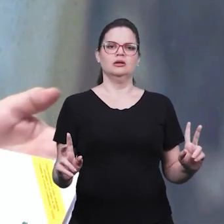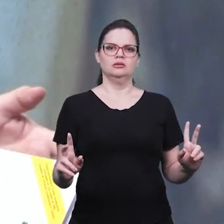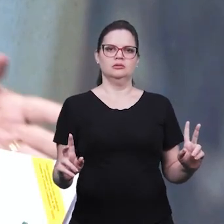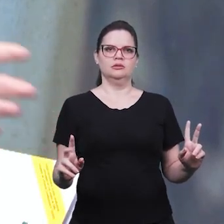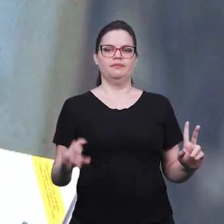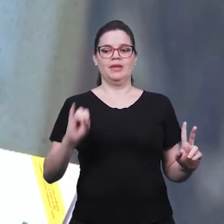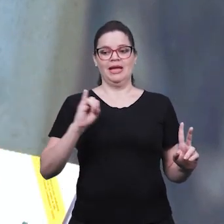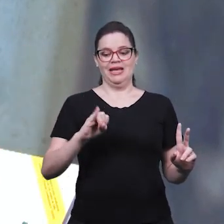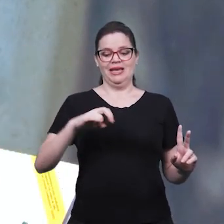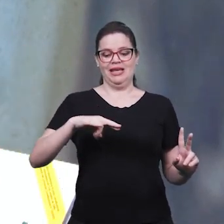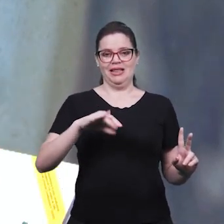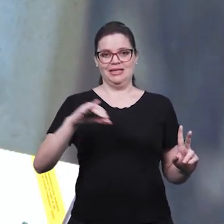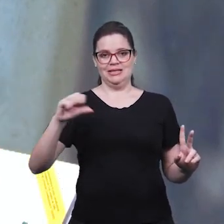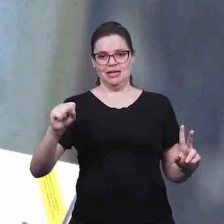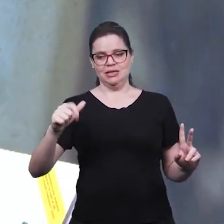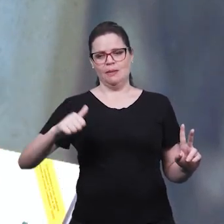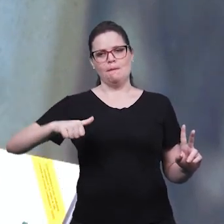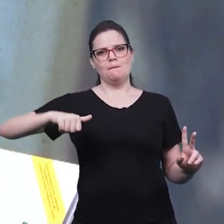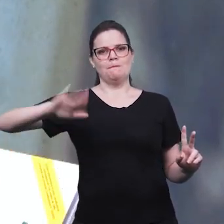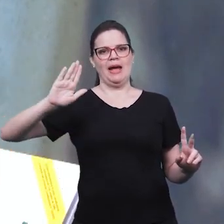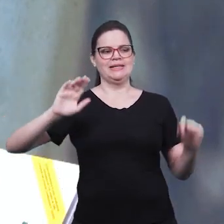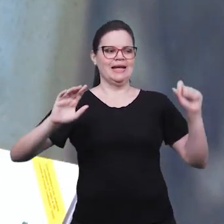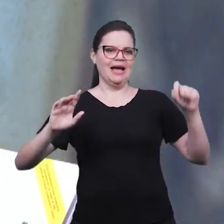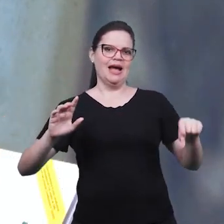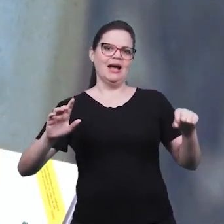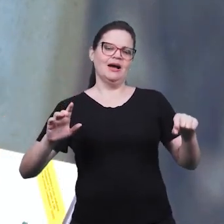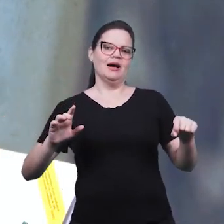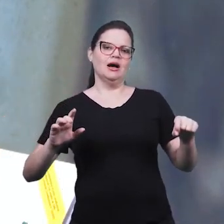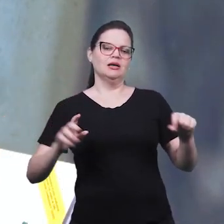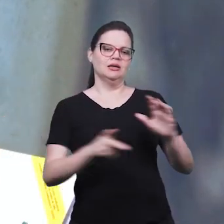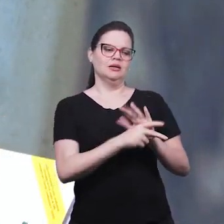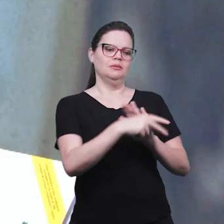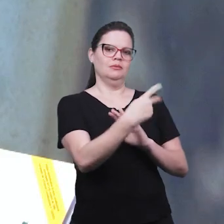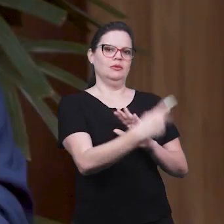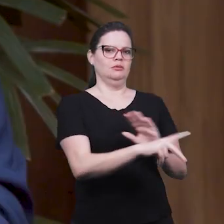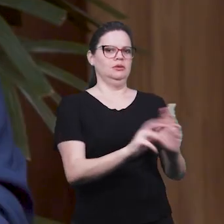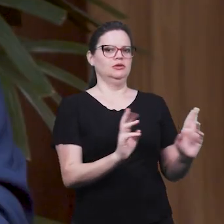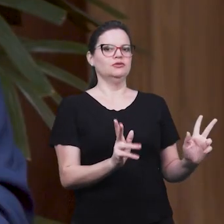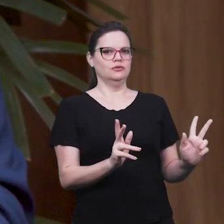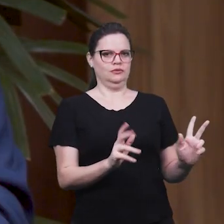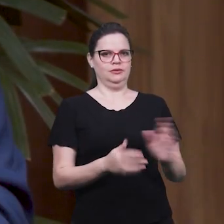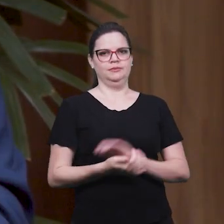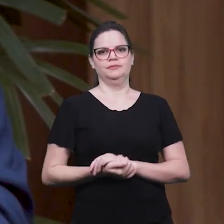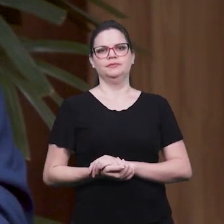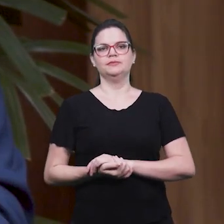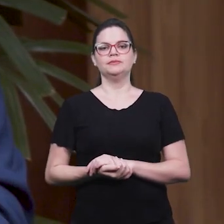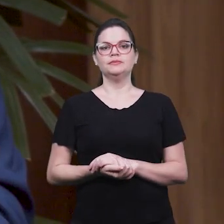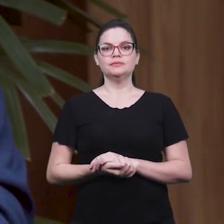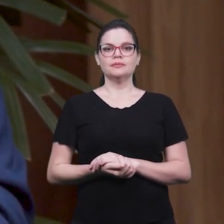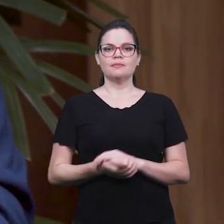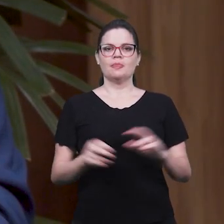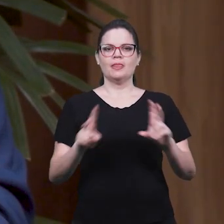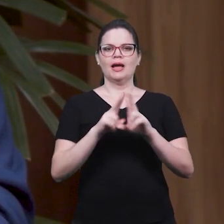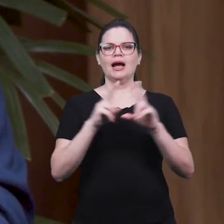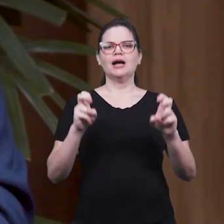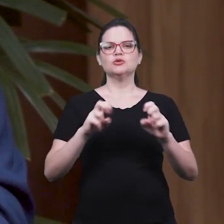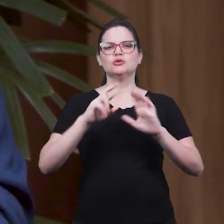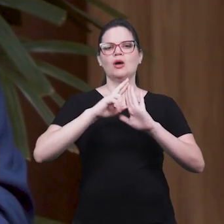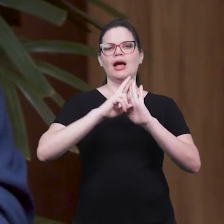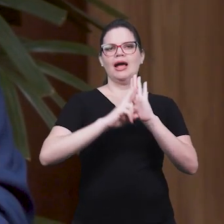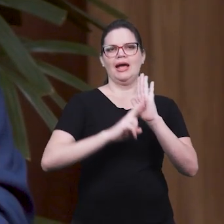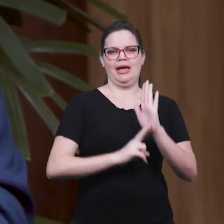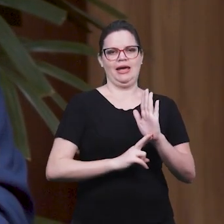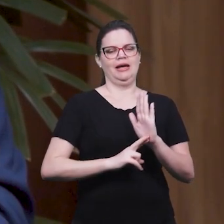de INSS e, no caso, o RPPS, né, de cada ente. Doutora Juliana, acerca das regras de transição para